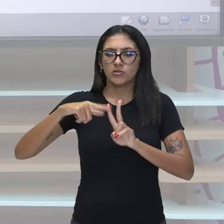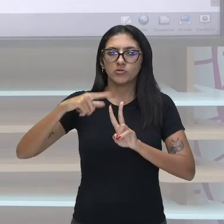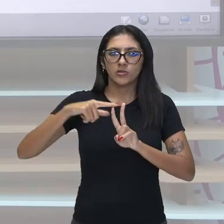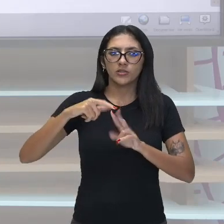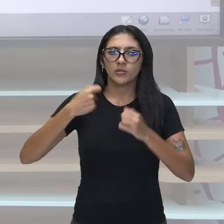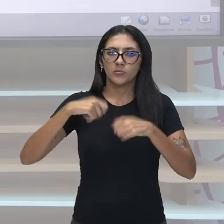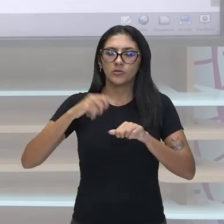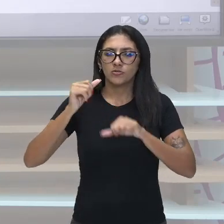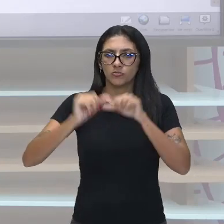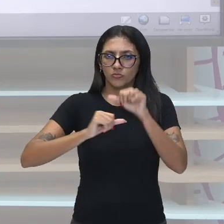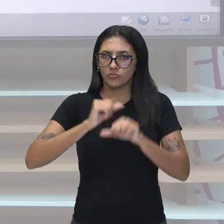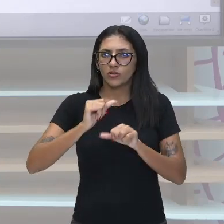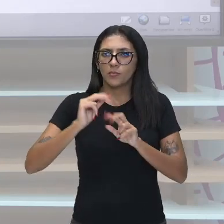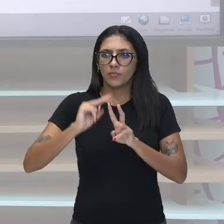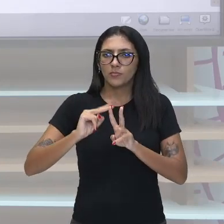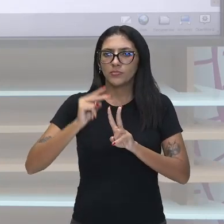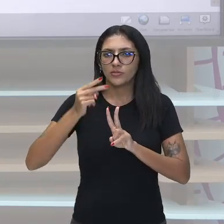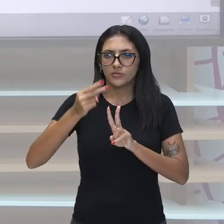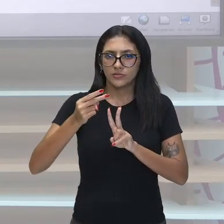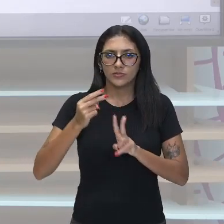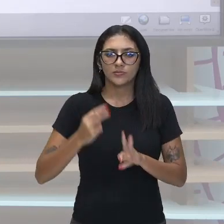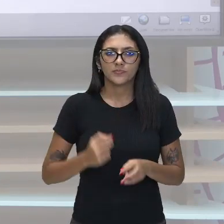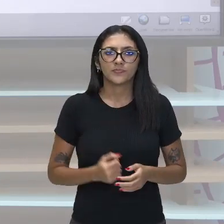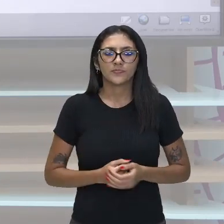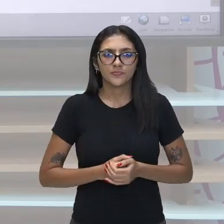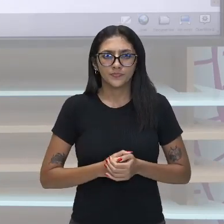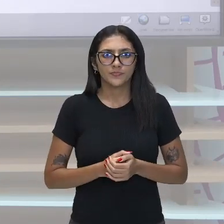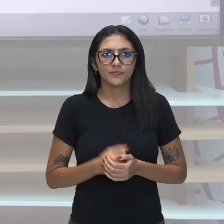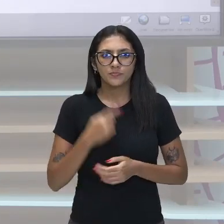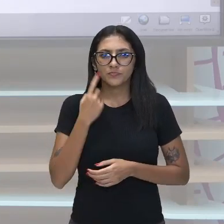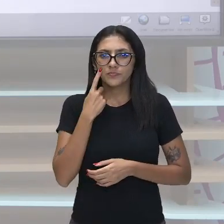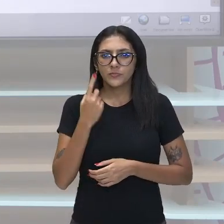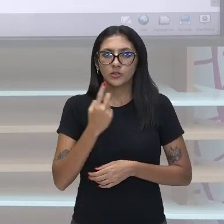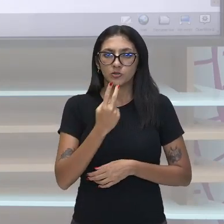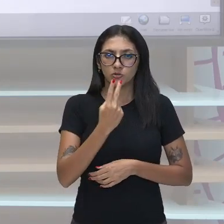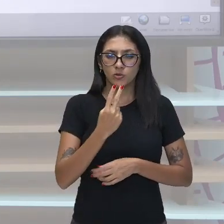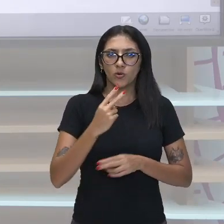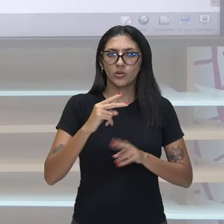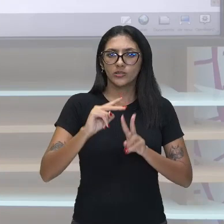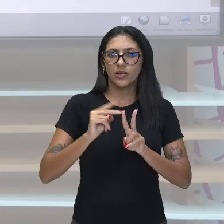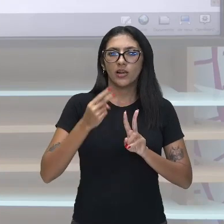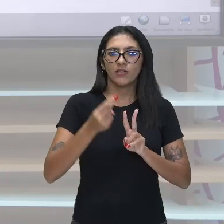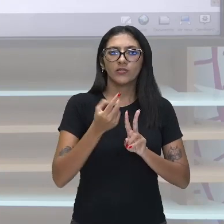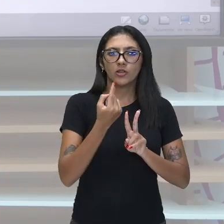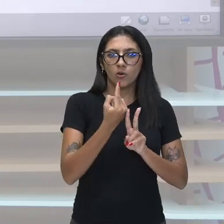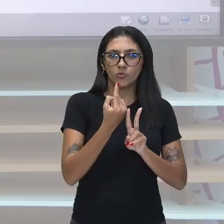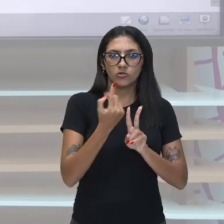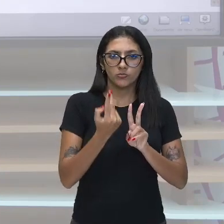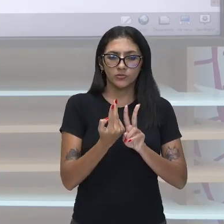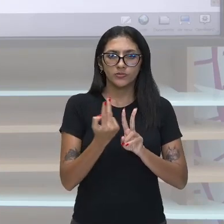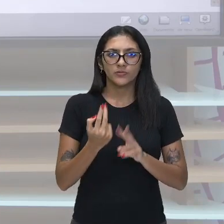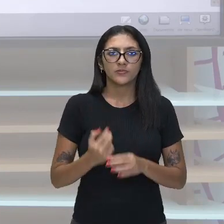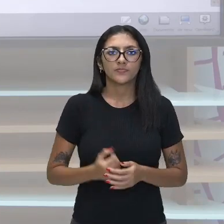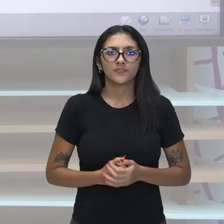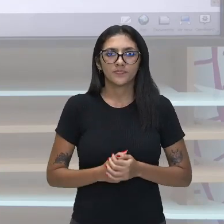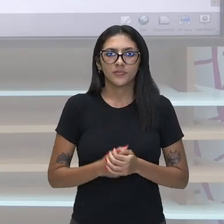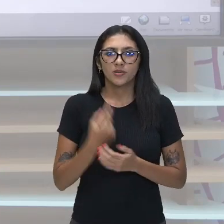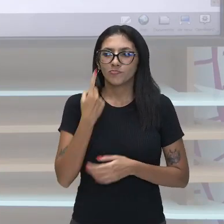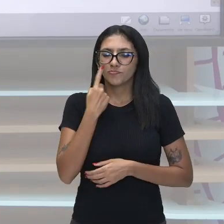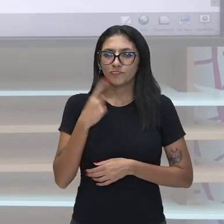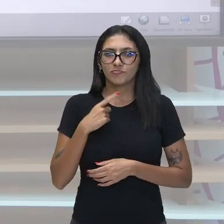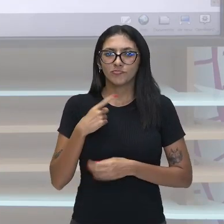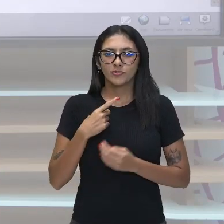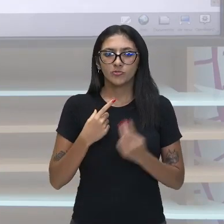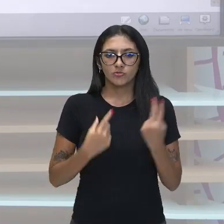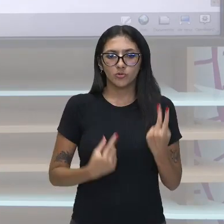numa potência. Está aqui, ó. 2 elevado a 1 sobre 2. Agora sim as bases são iguais, ó. 2 aqui,